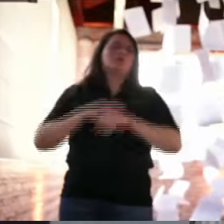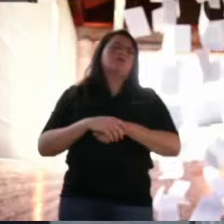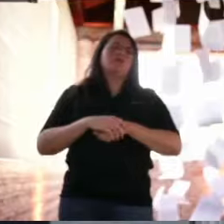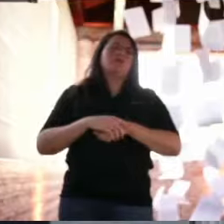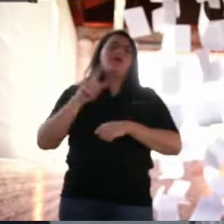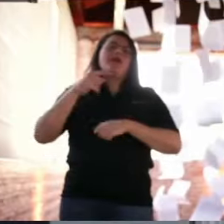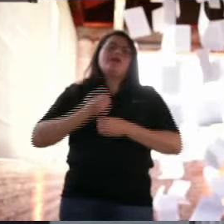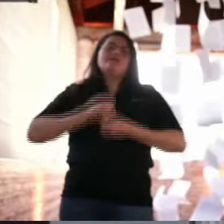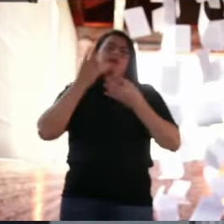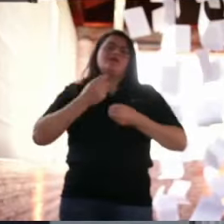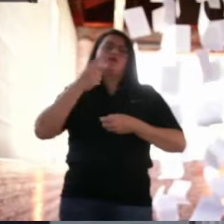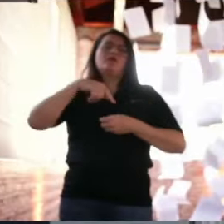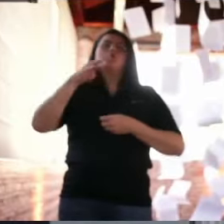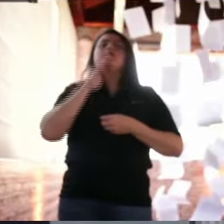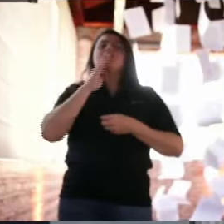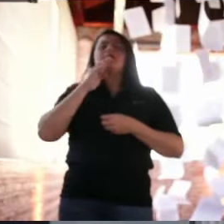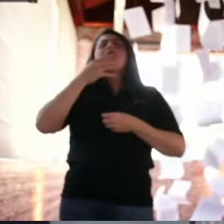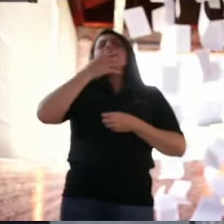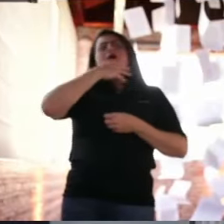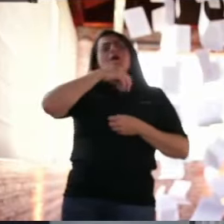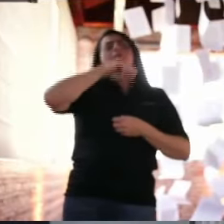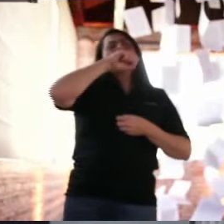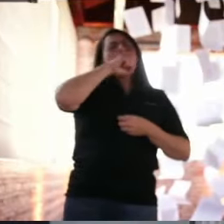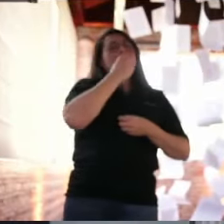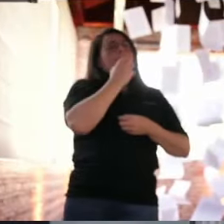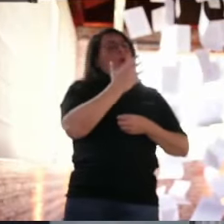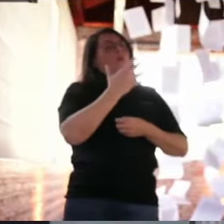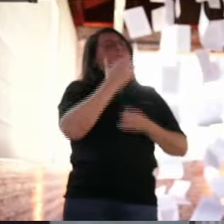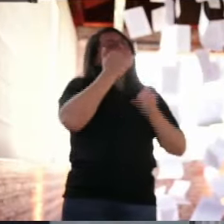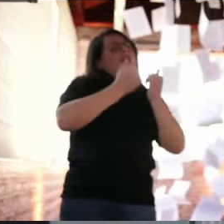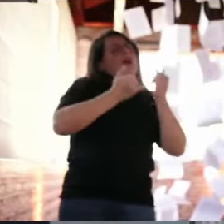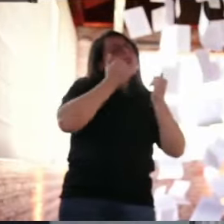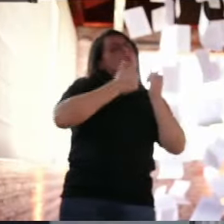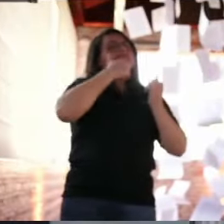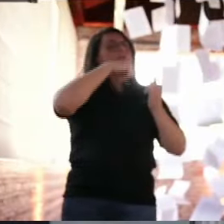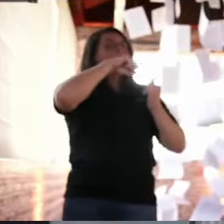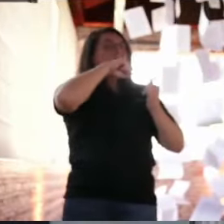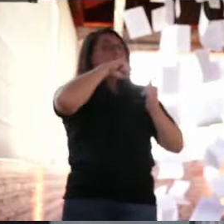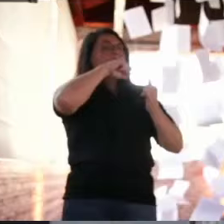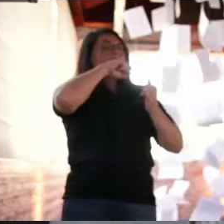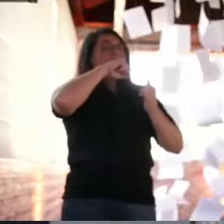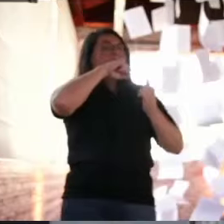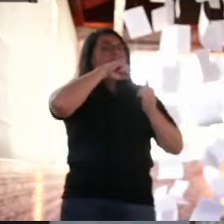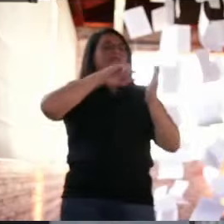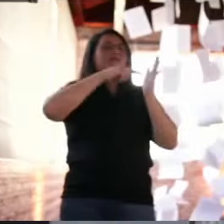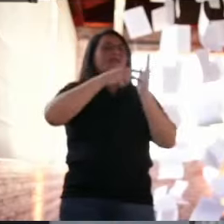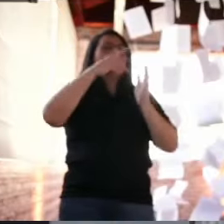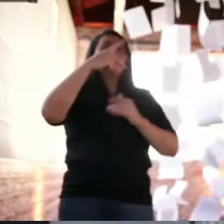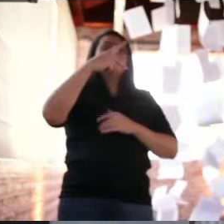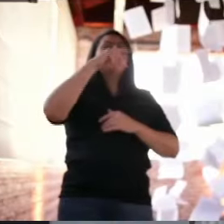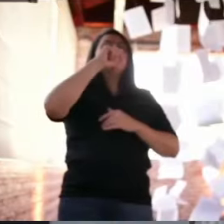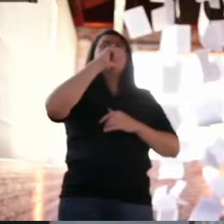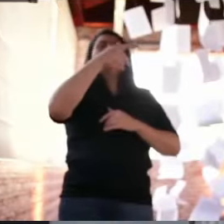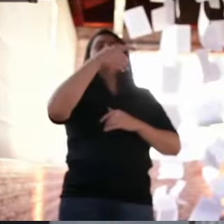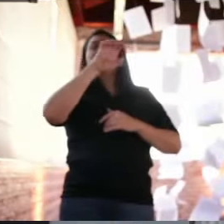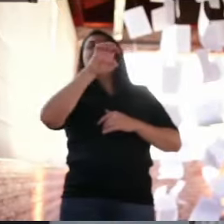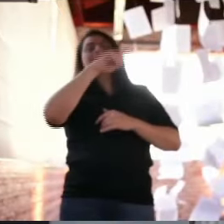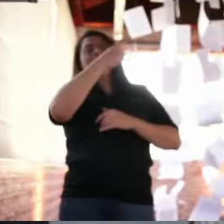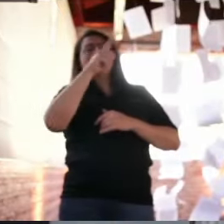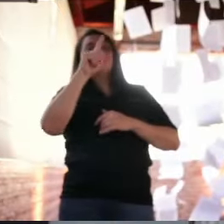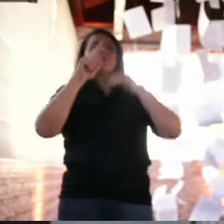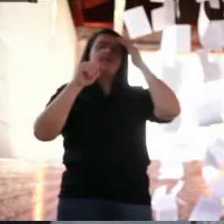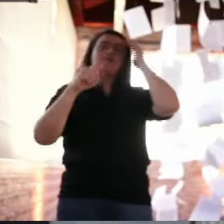a gente conhece um bom pai é quase uma mãe um bom pai é um pai um bom pai nunca é suficiente